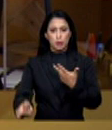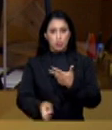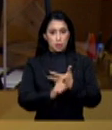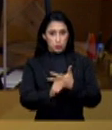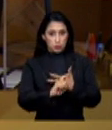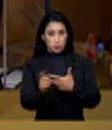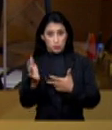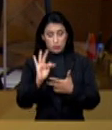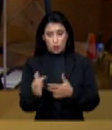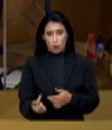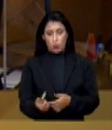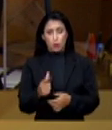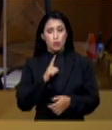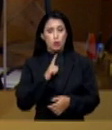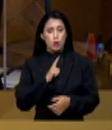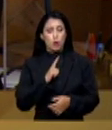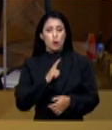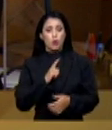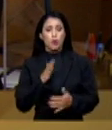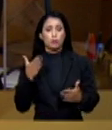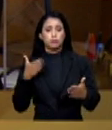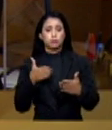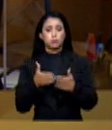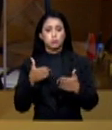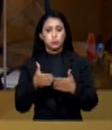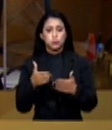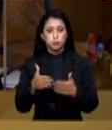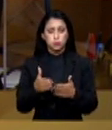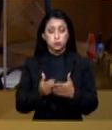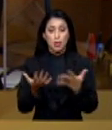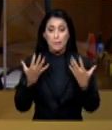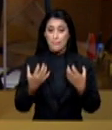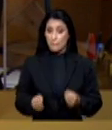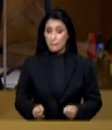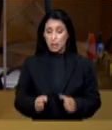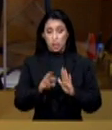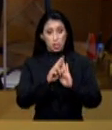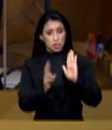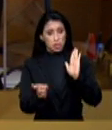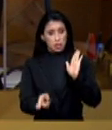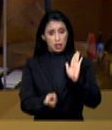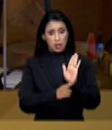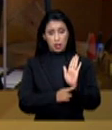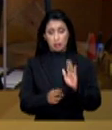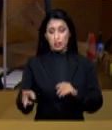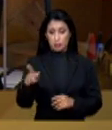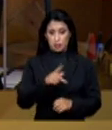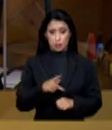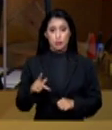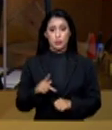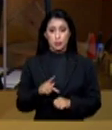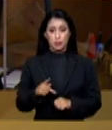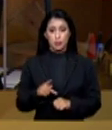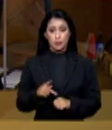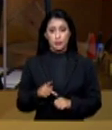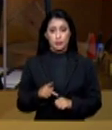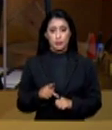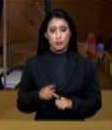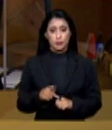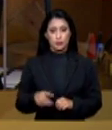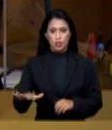Federal como um entrave a adoção de melhores práticas regulatórias no país